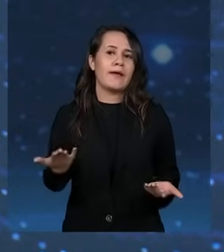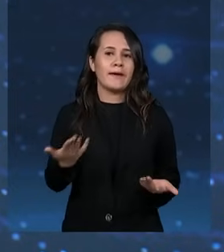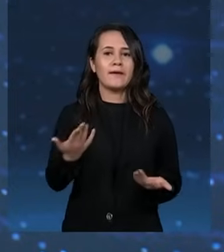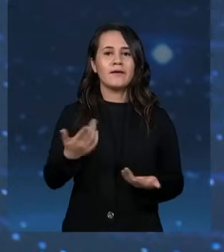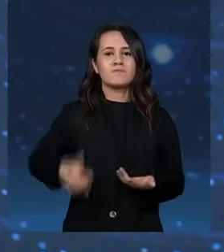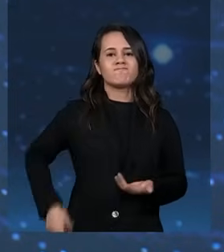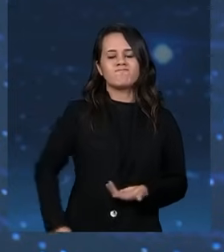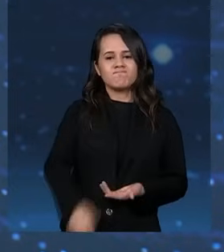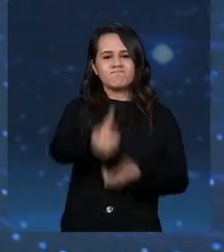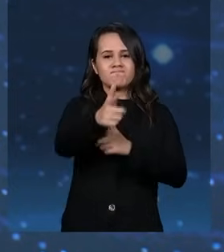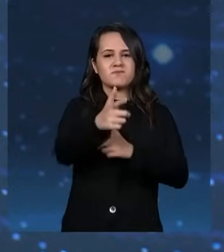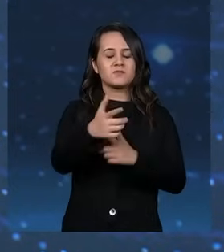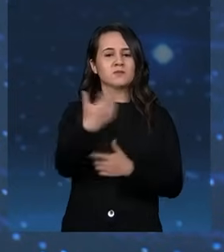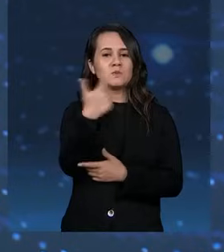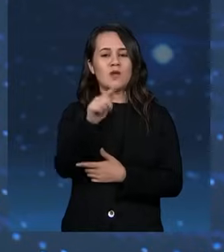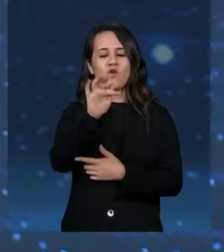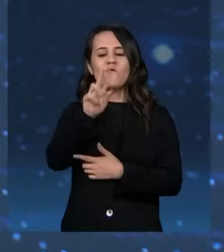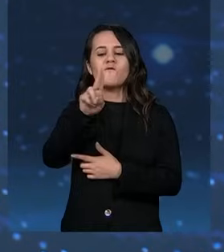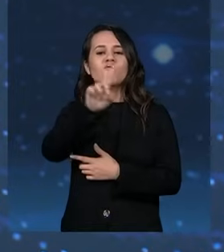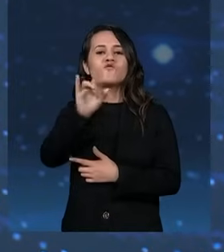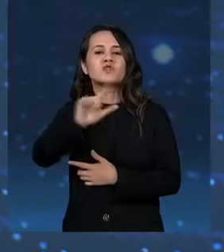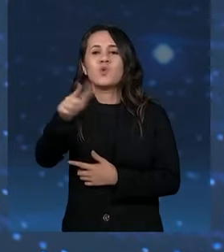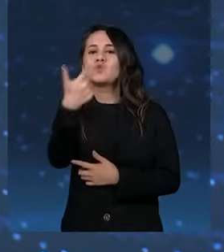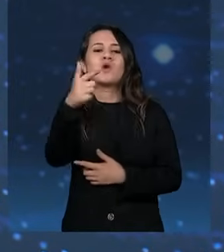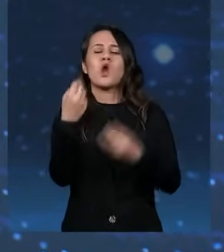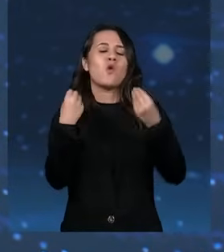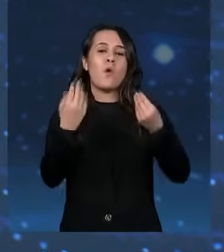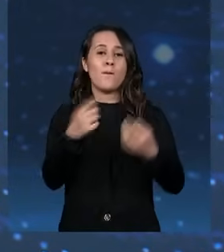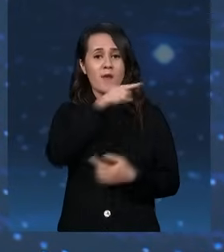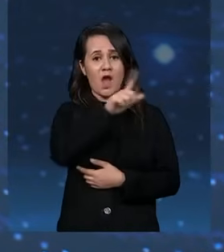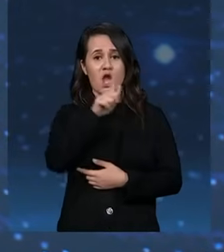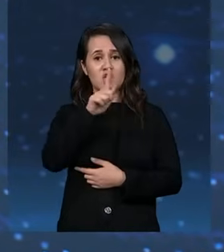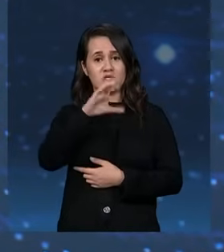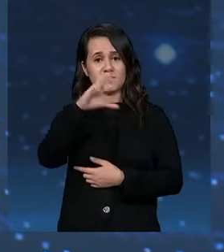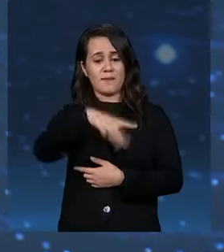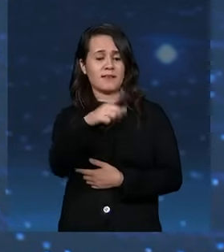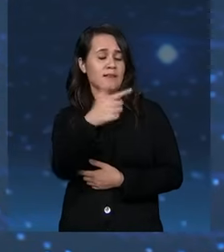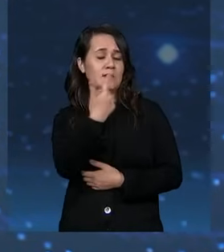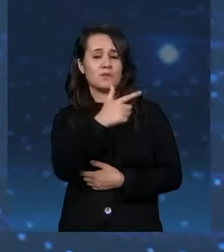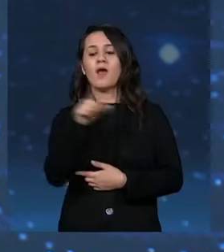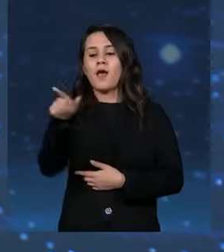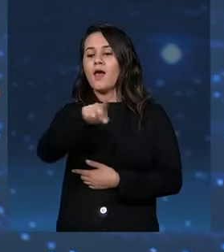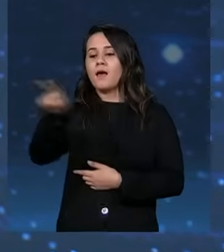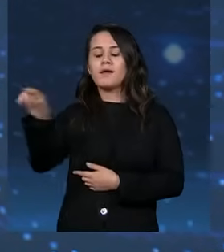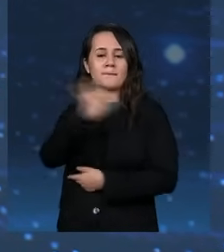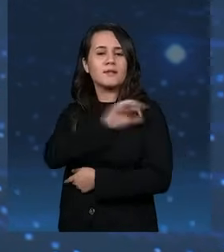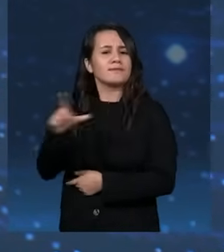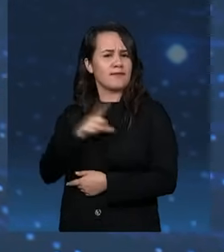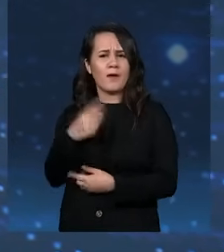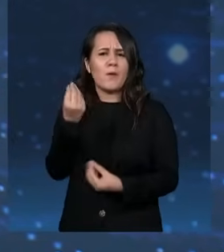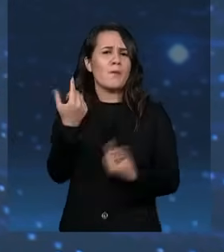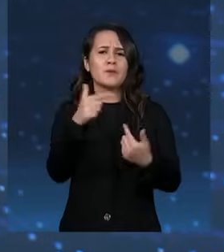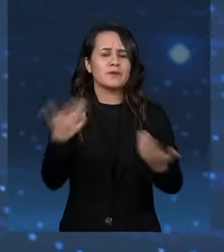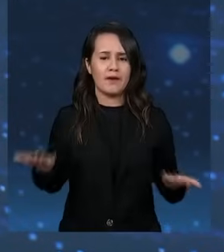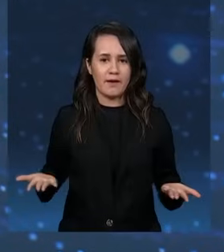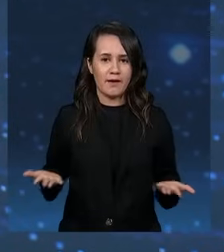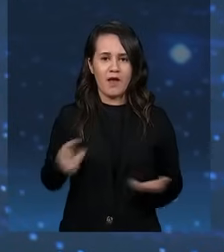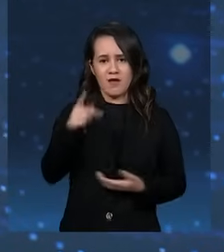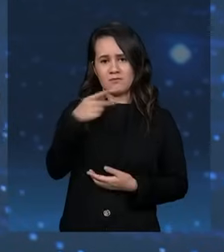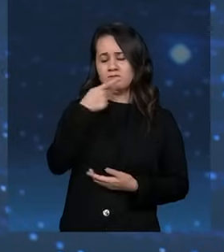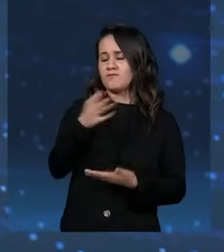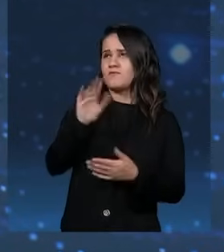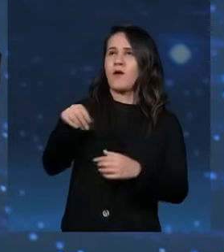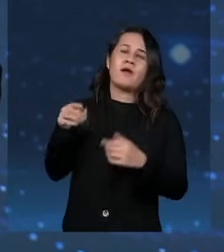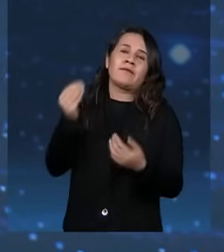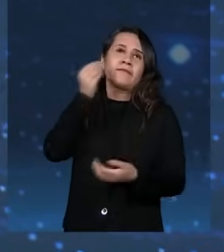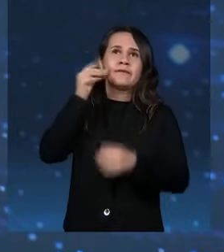fuzil Se todas as outras guardas T fuzil e a GCM tem fico emcomum que é o crime organizado agora dis